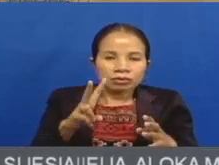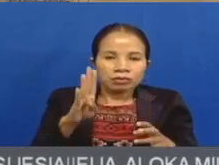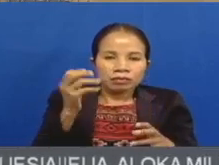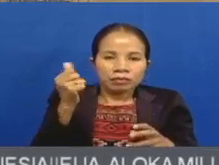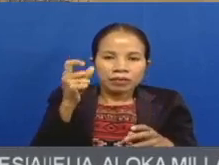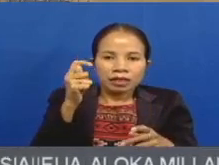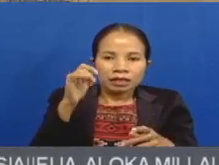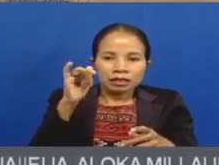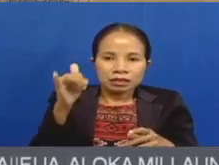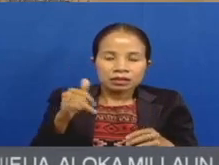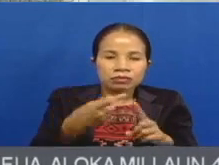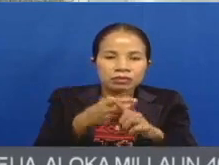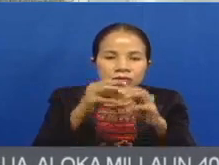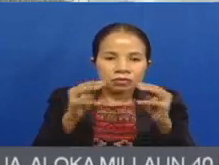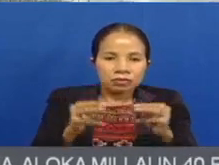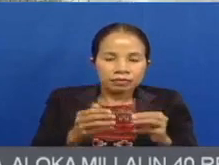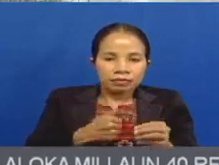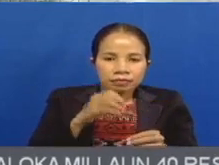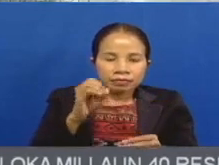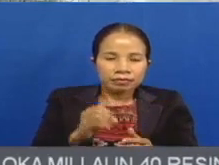husi município Enaro.